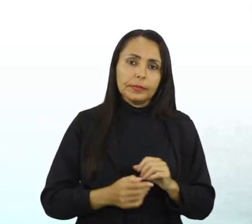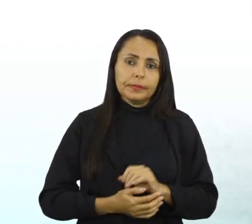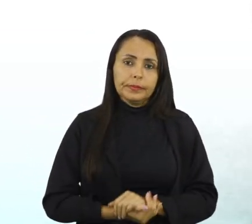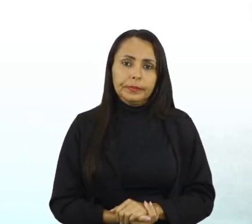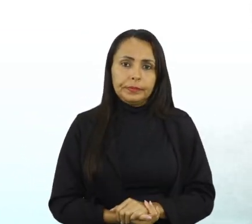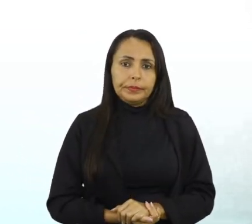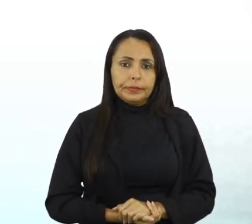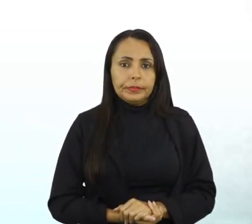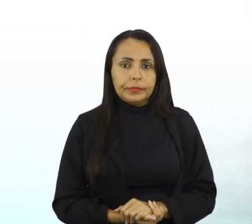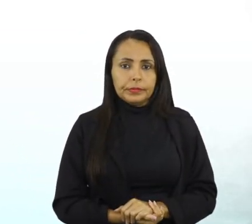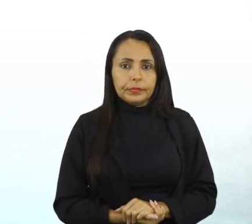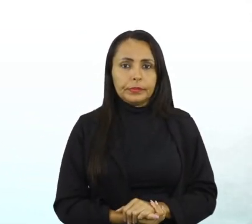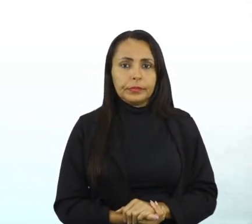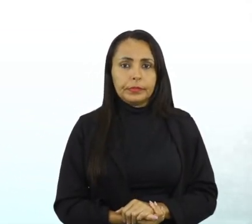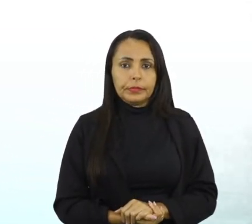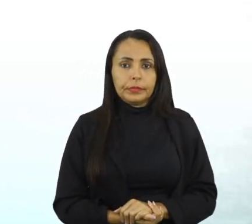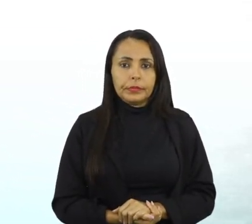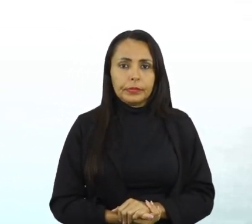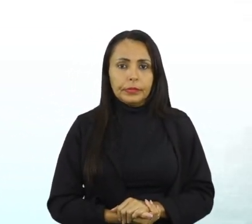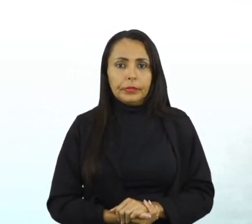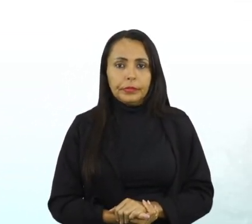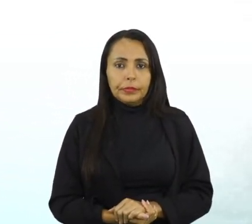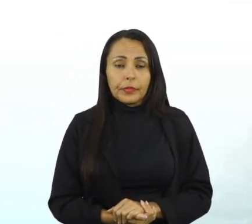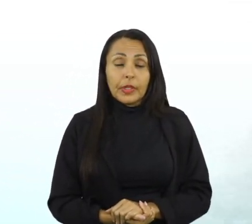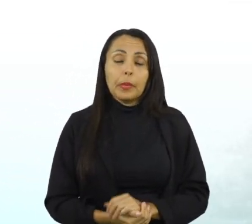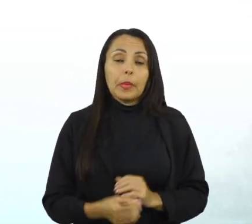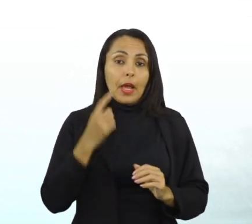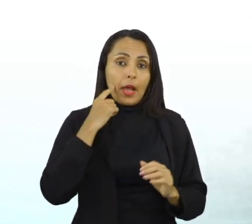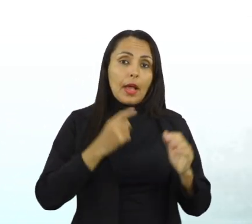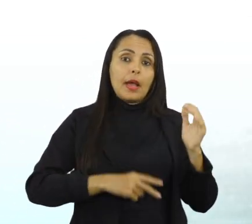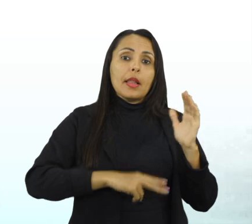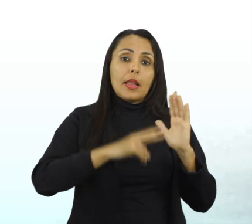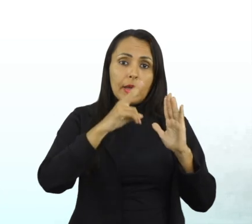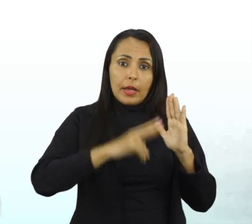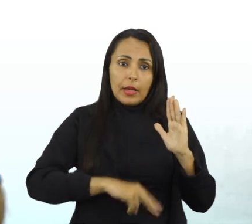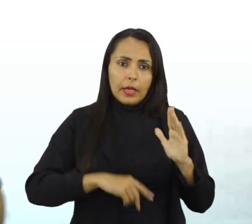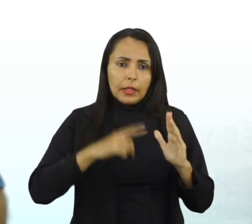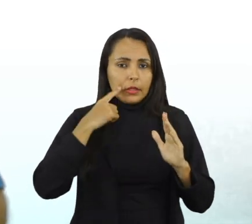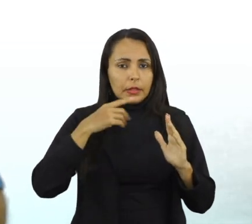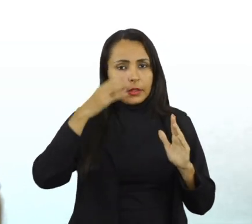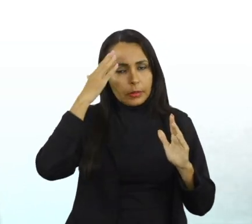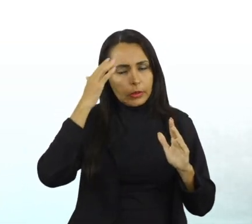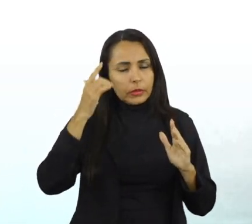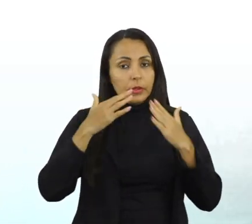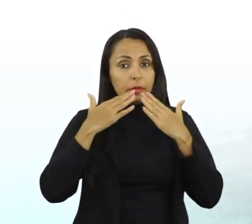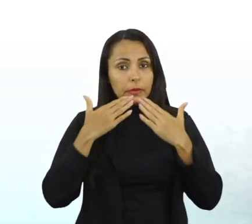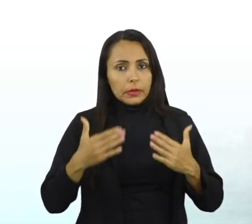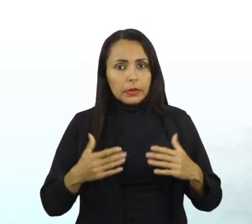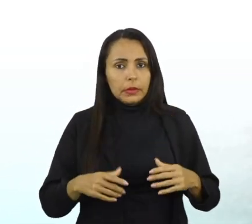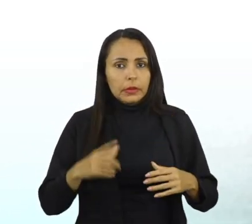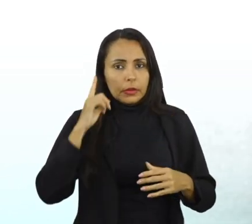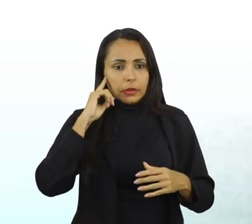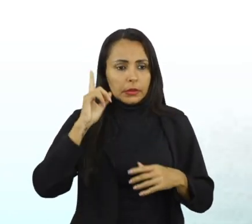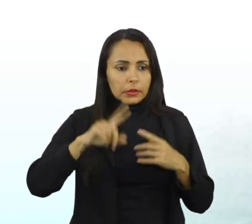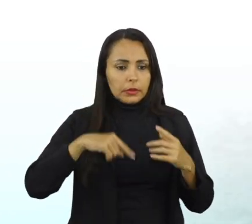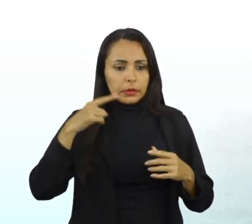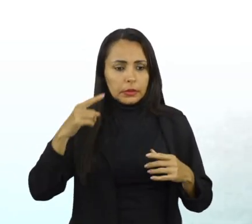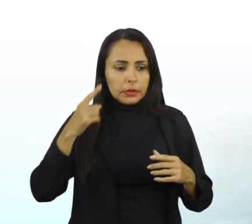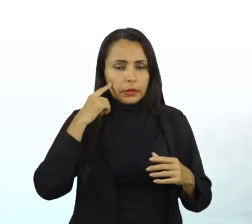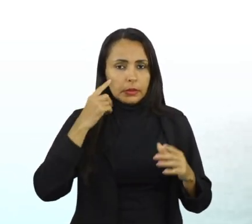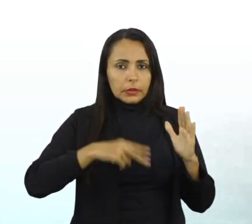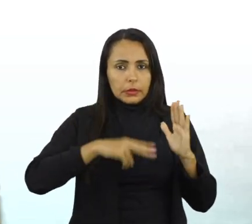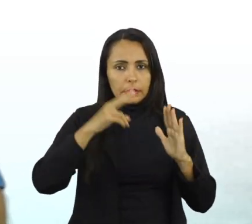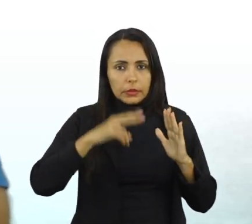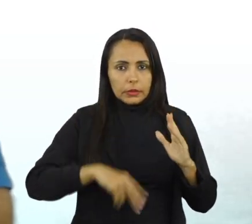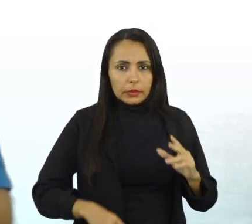para ler o texto novamente, vai se desgastar. Não é para fazer isso. É para ler o comando, saber o que ele vai pedir, para depois ir